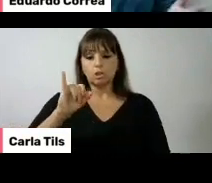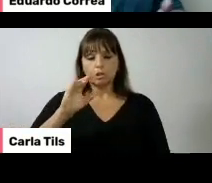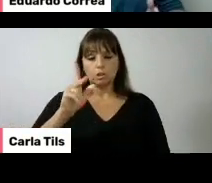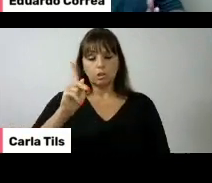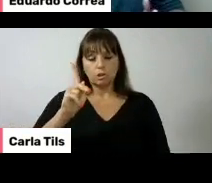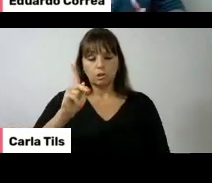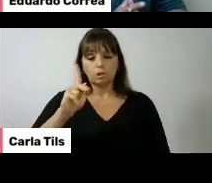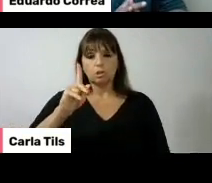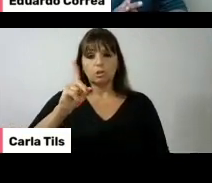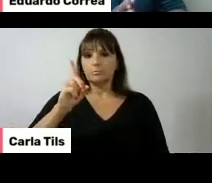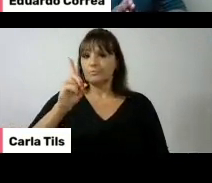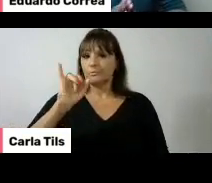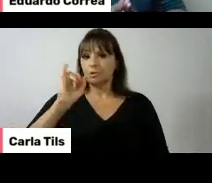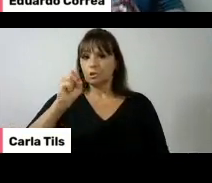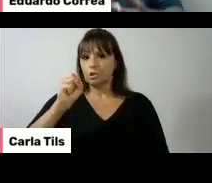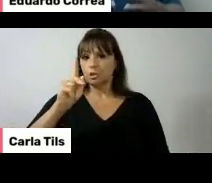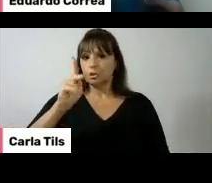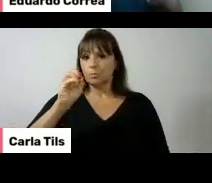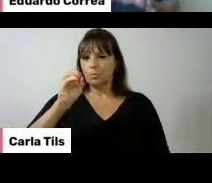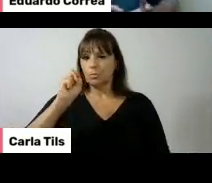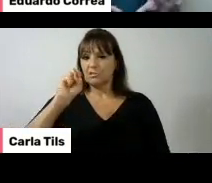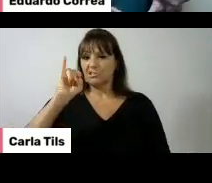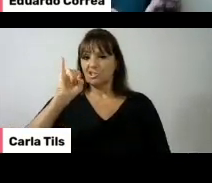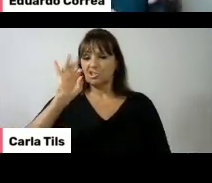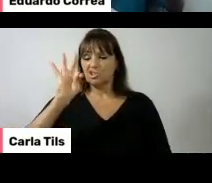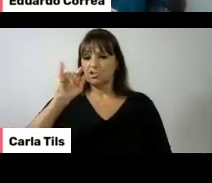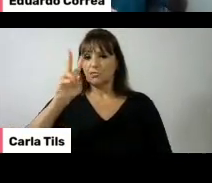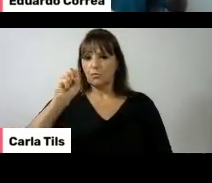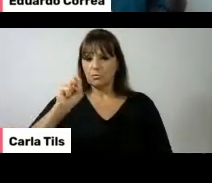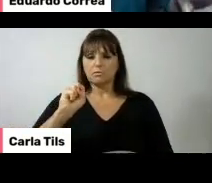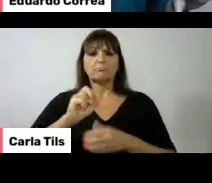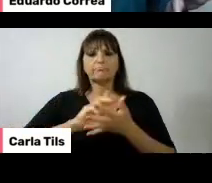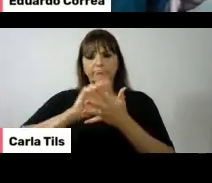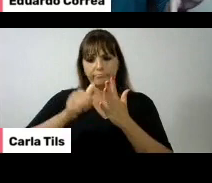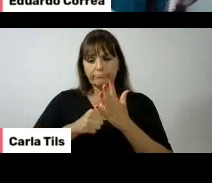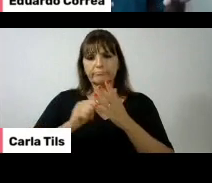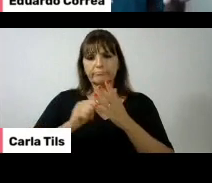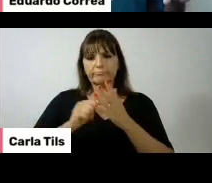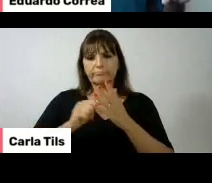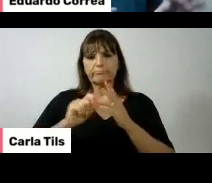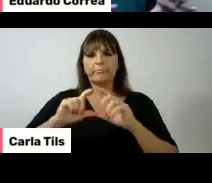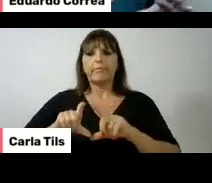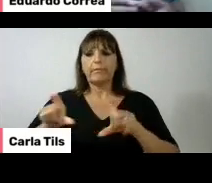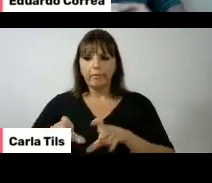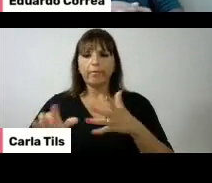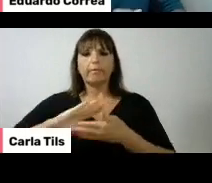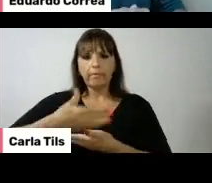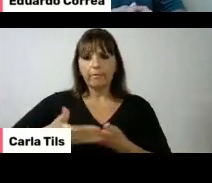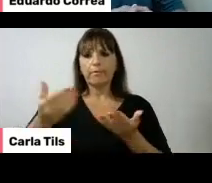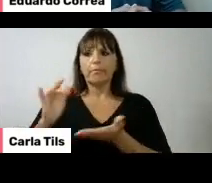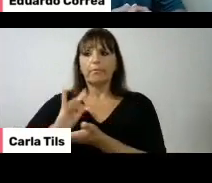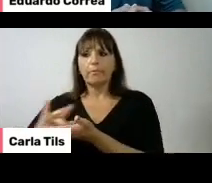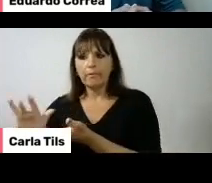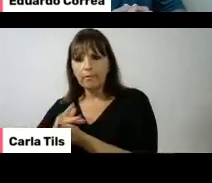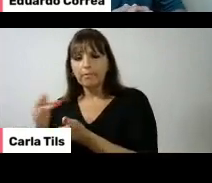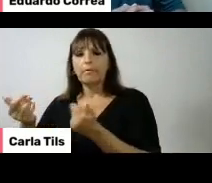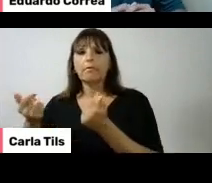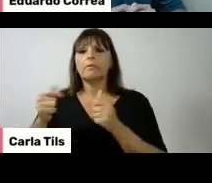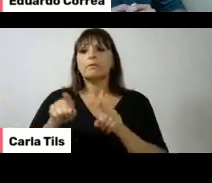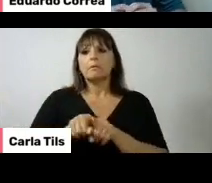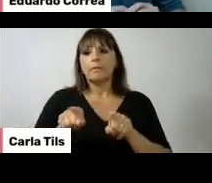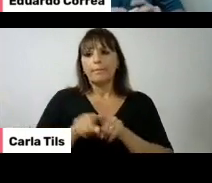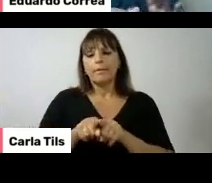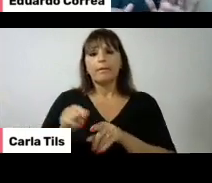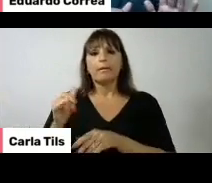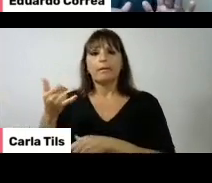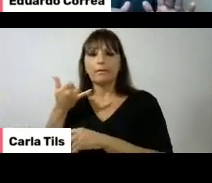de dispositivos, faz com que a minha ação nessa plataforma seja acessível. E